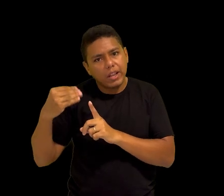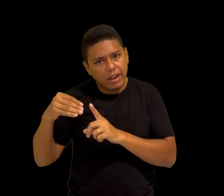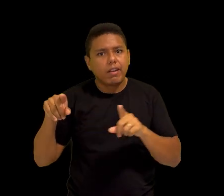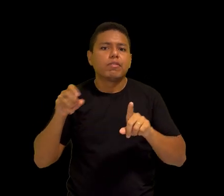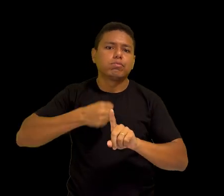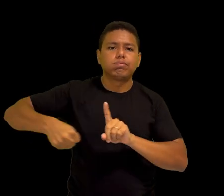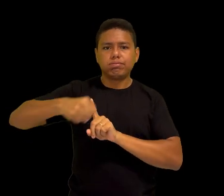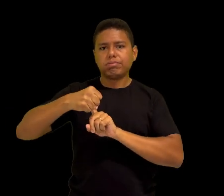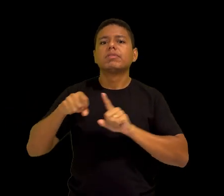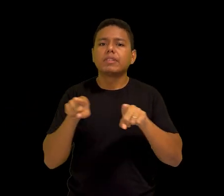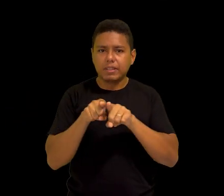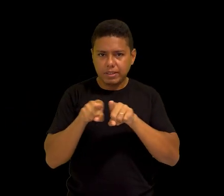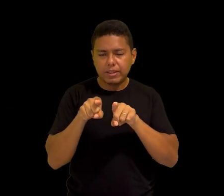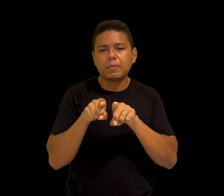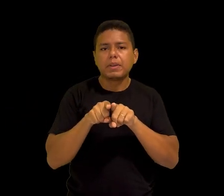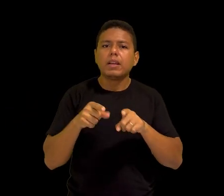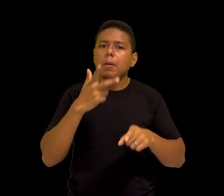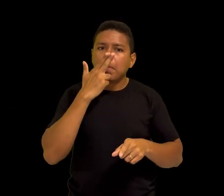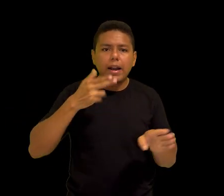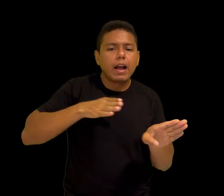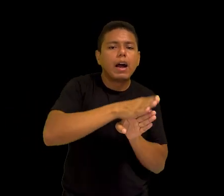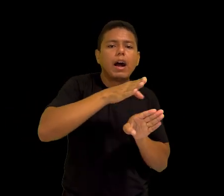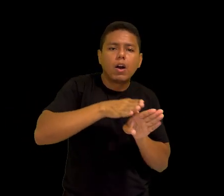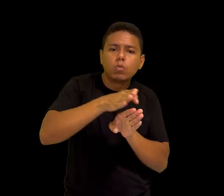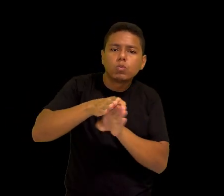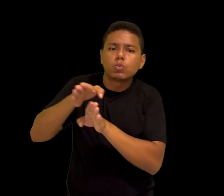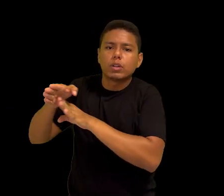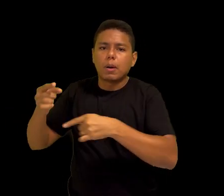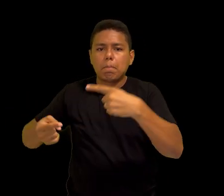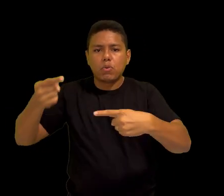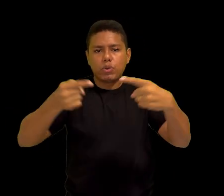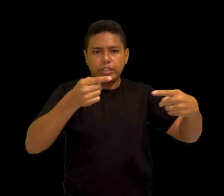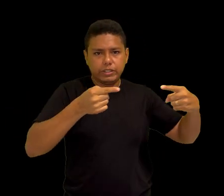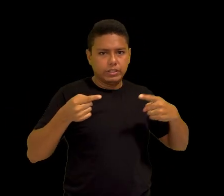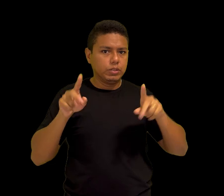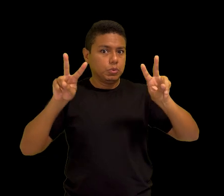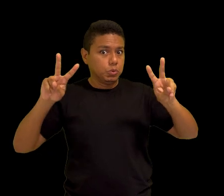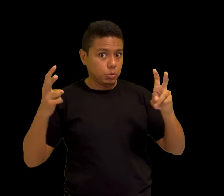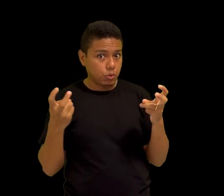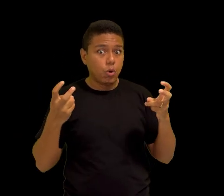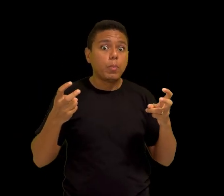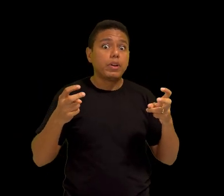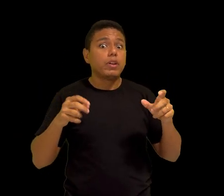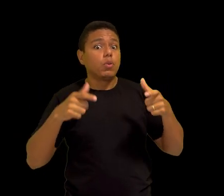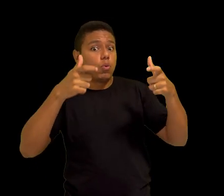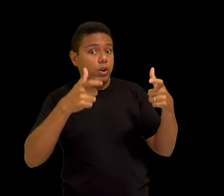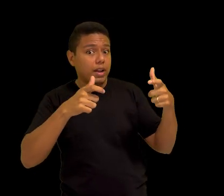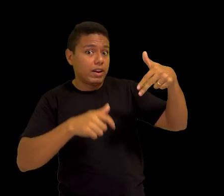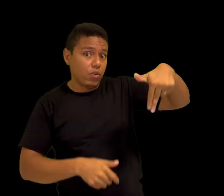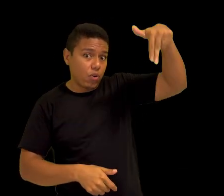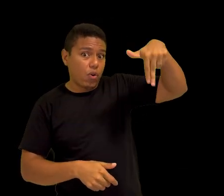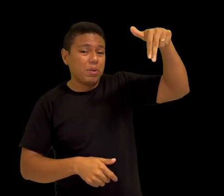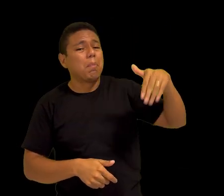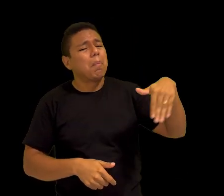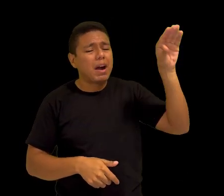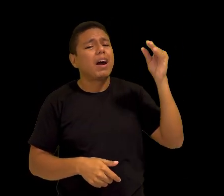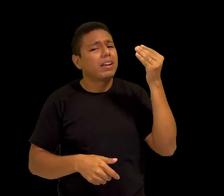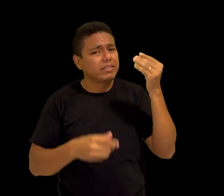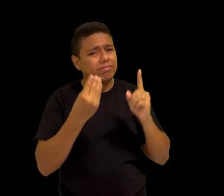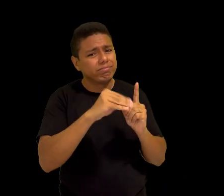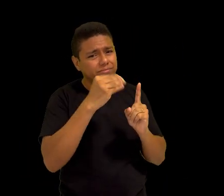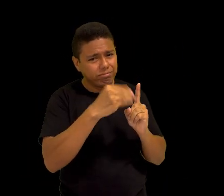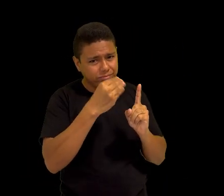Teve todo um redirecionamento, né, da política em relação à região norte, que se mostrou muito mais